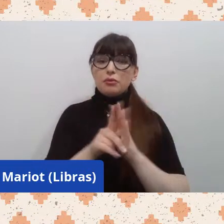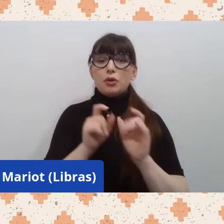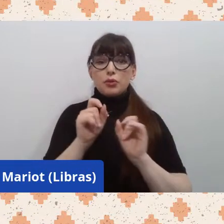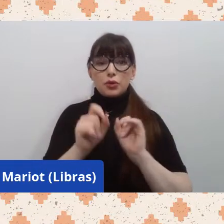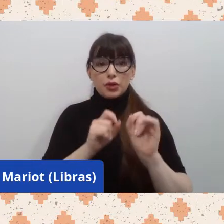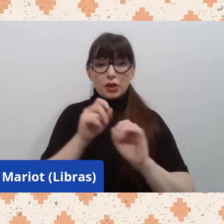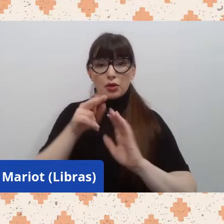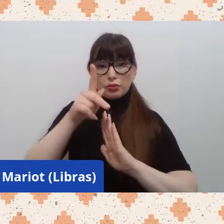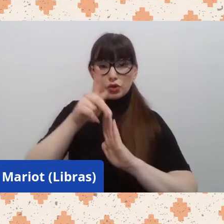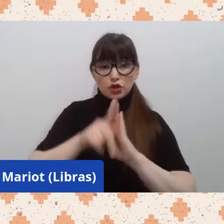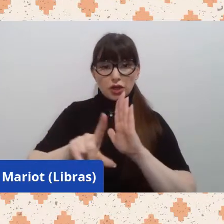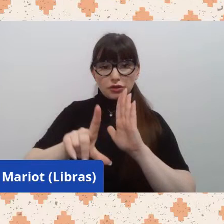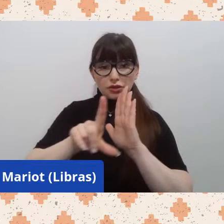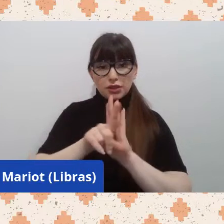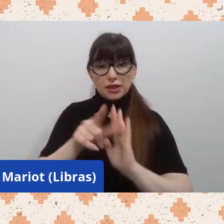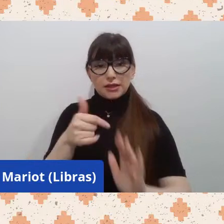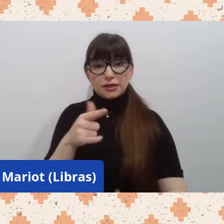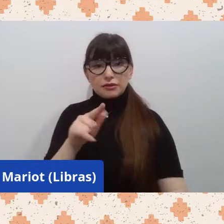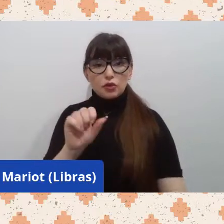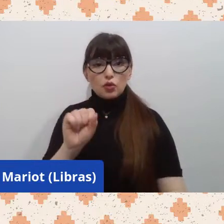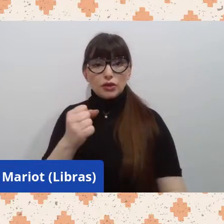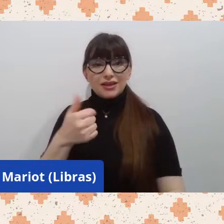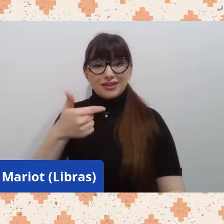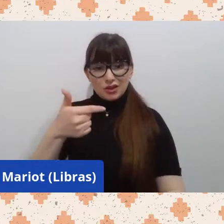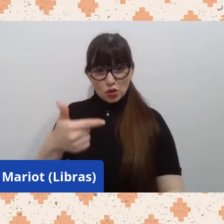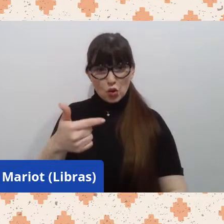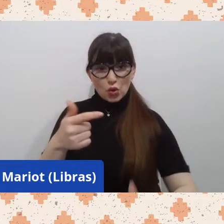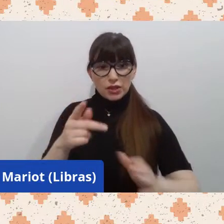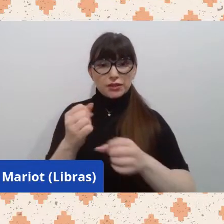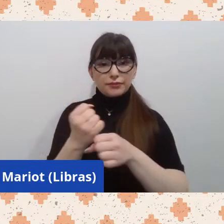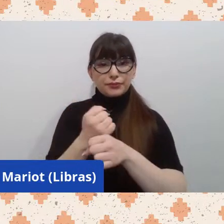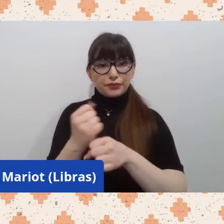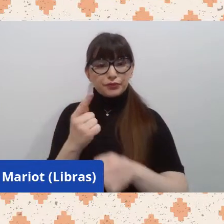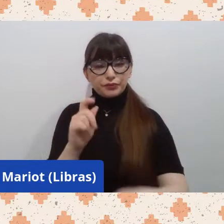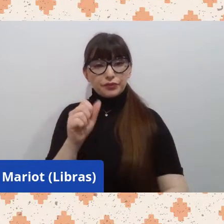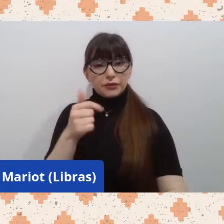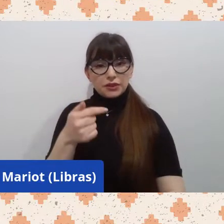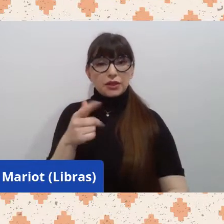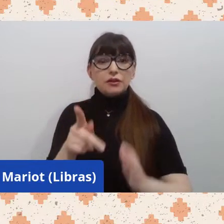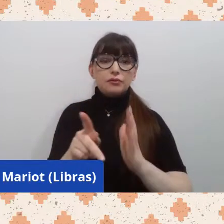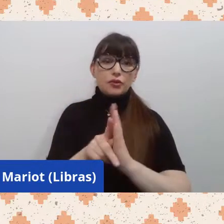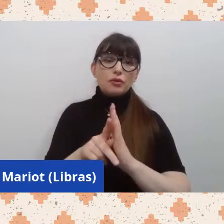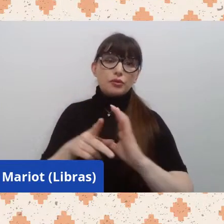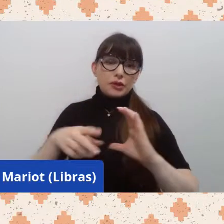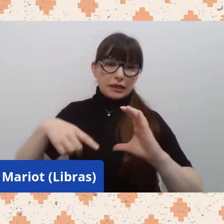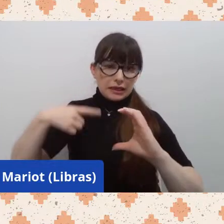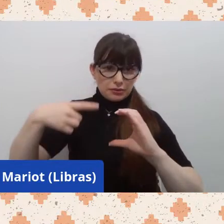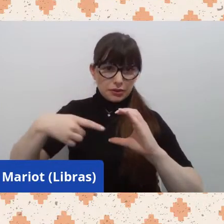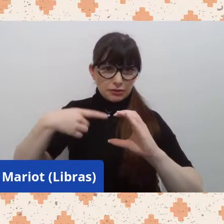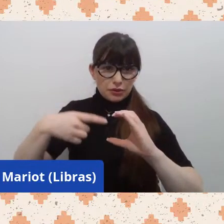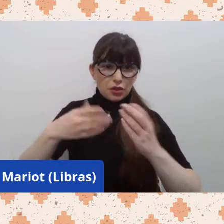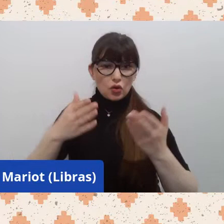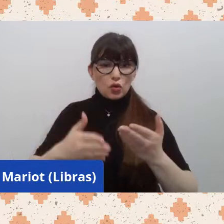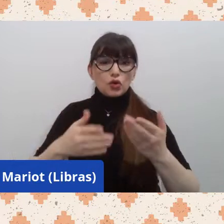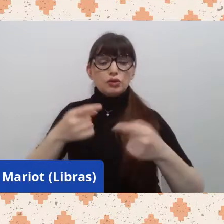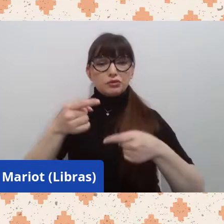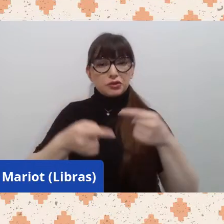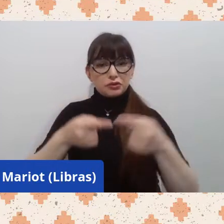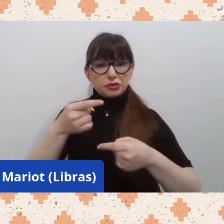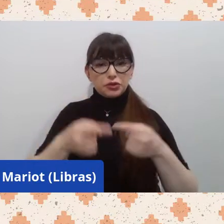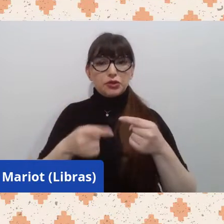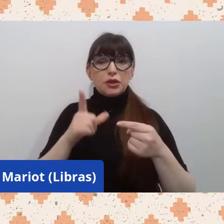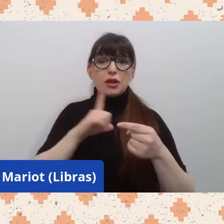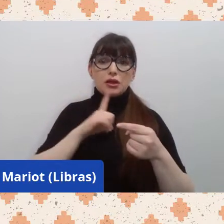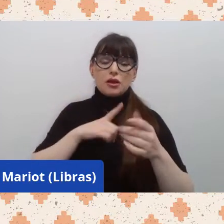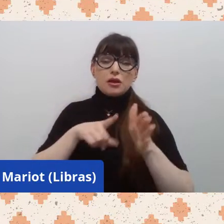o projeto de lei 7.082, de 2017, que objetiva regulamentar a pesquisa clínica com seres